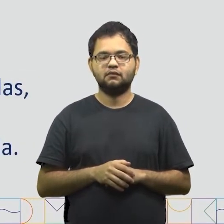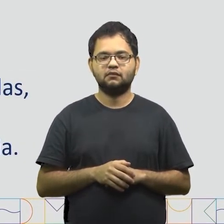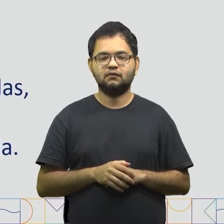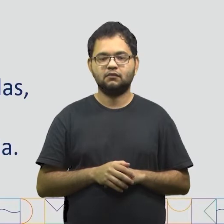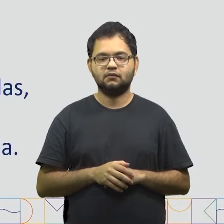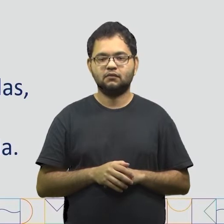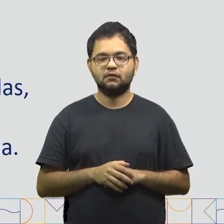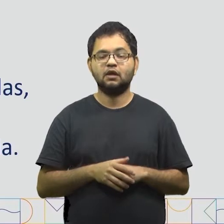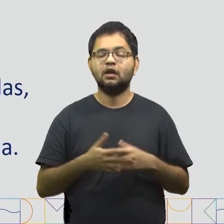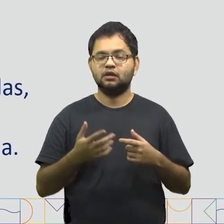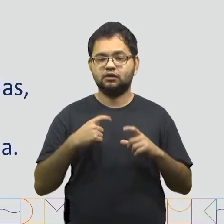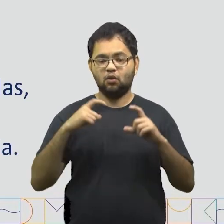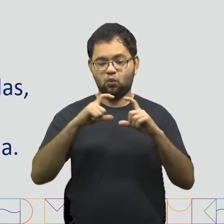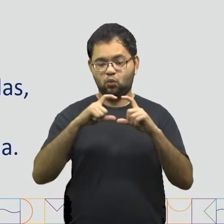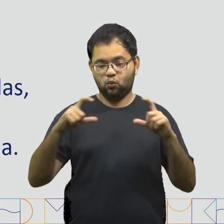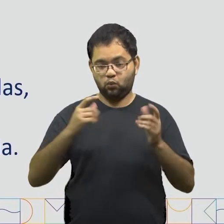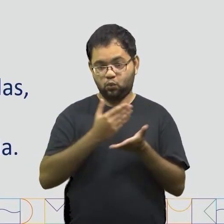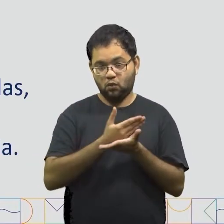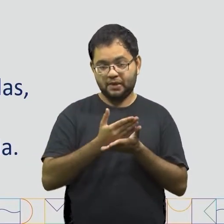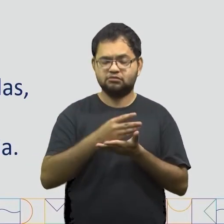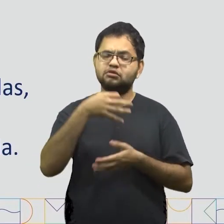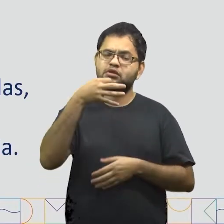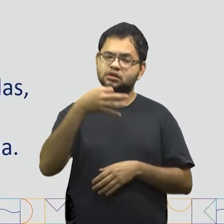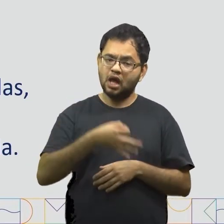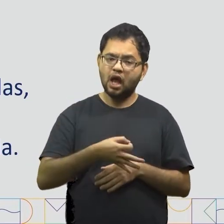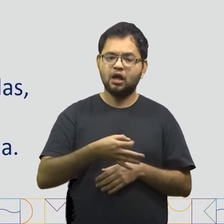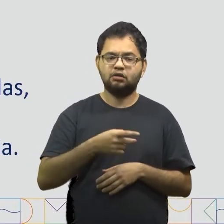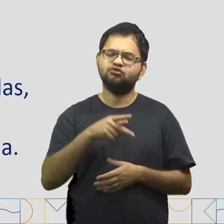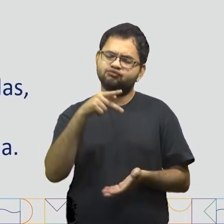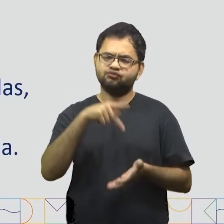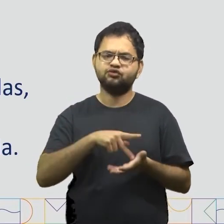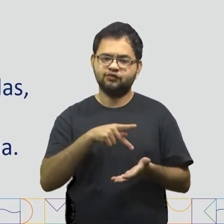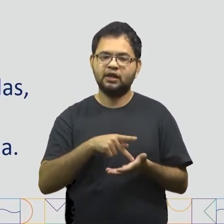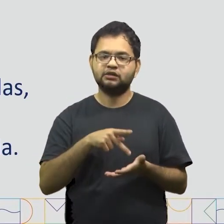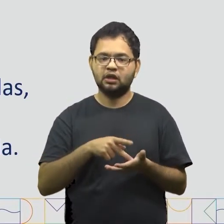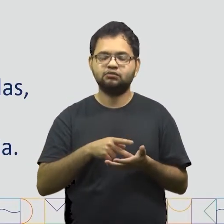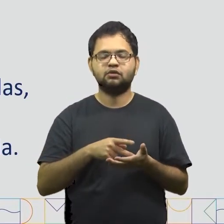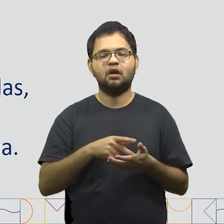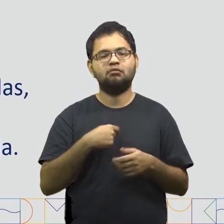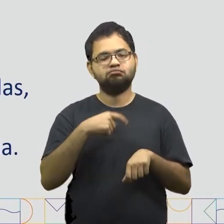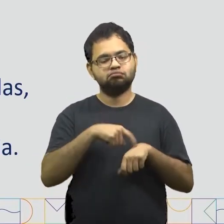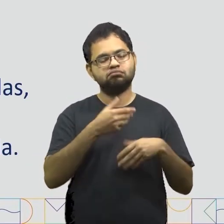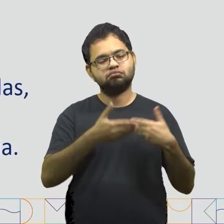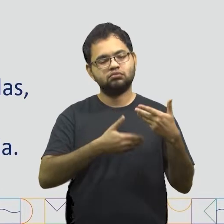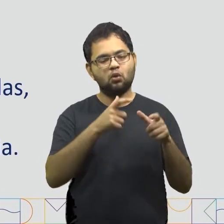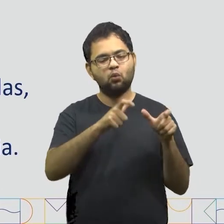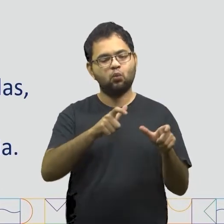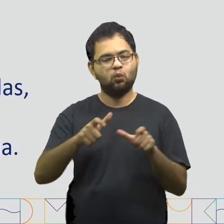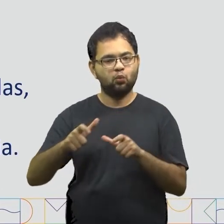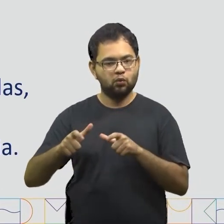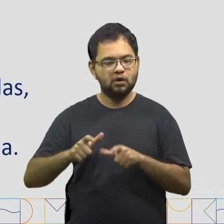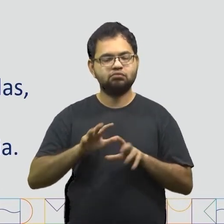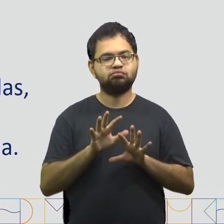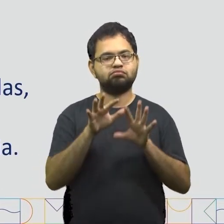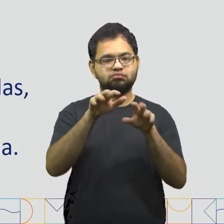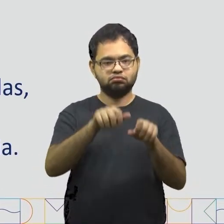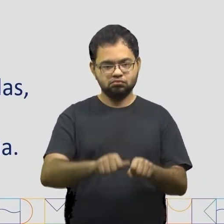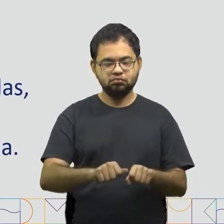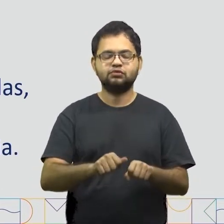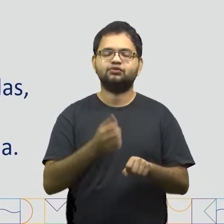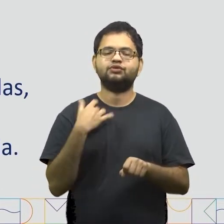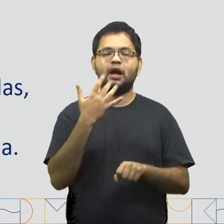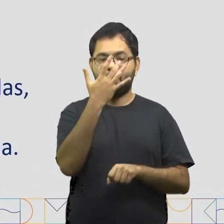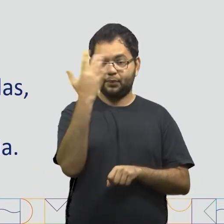me perguntando agora a primeira parte da afirmação ela está correta Pois realmente na medida em que as regiões foram sendo